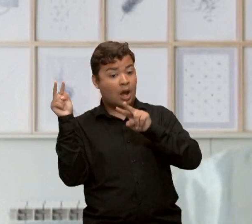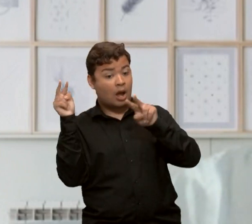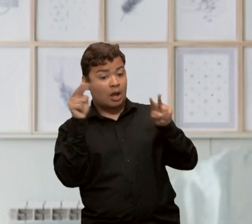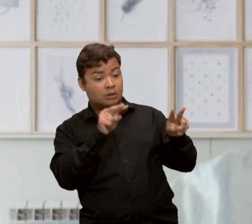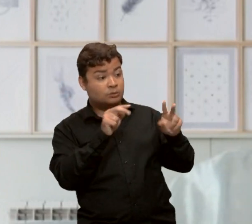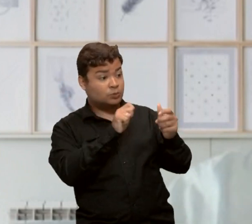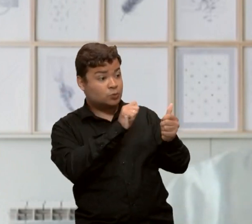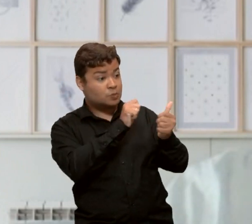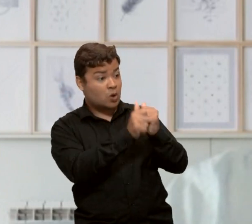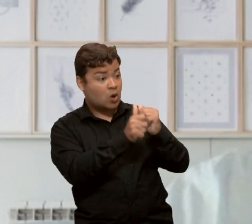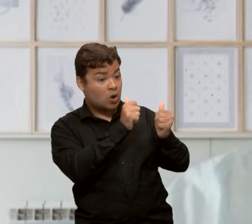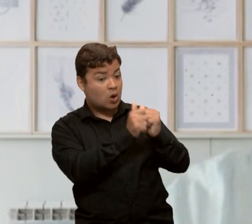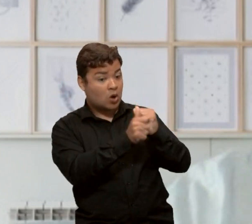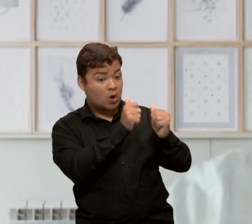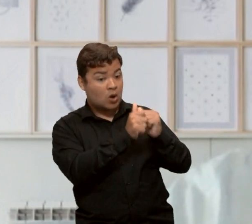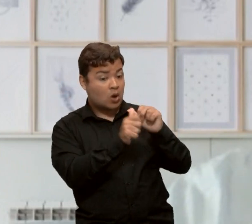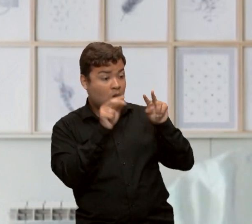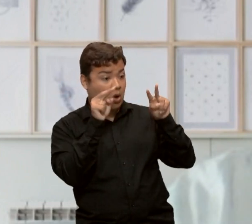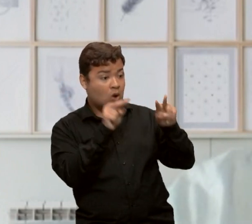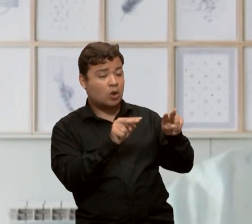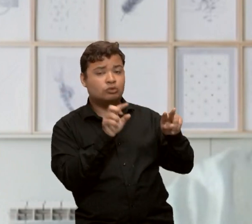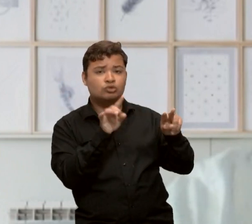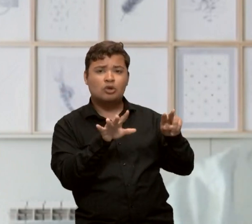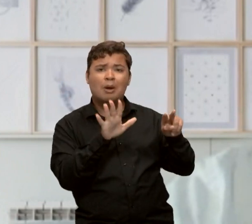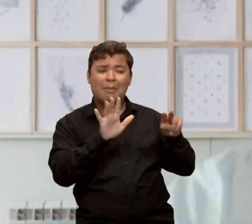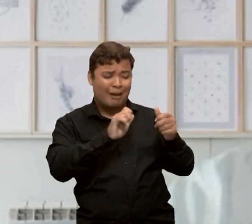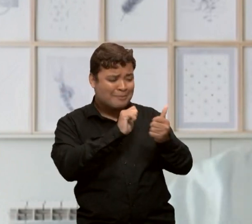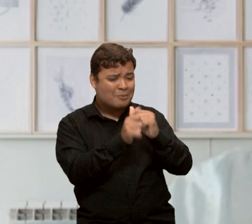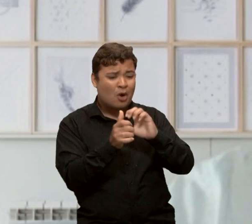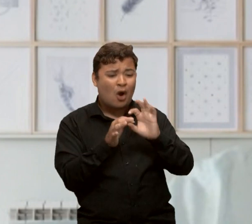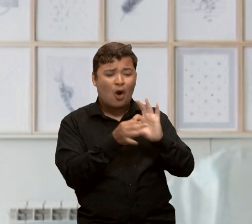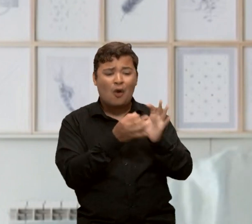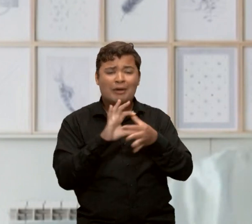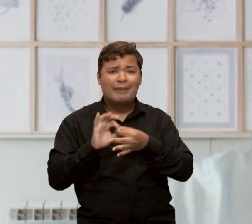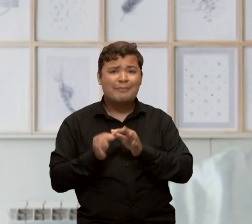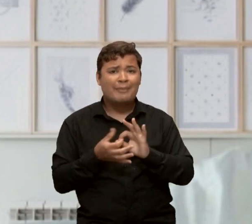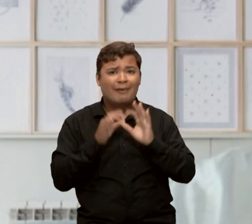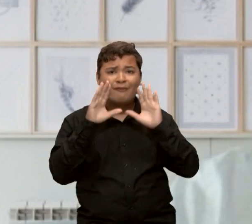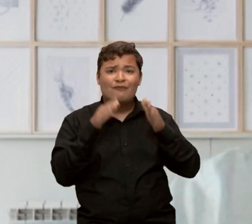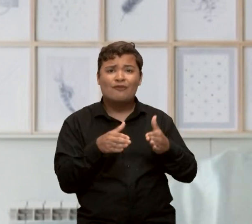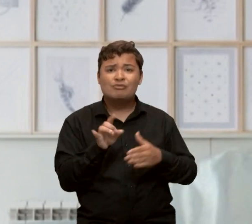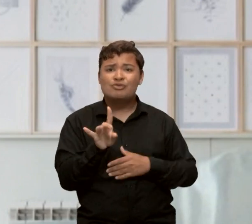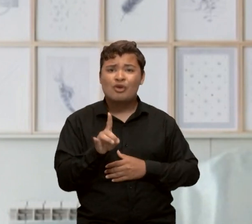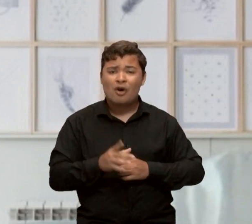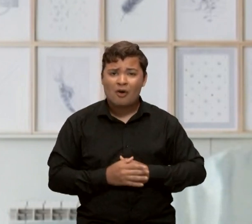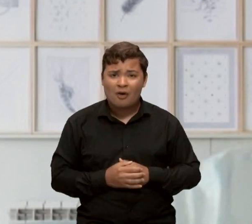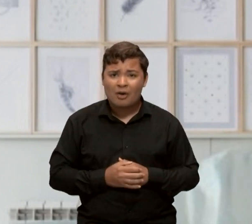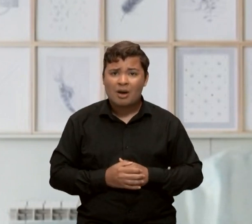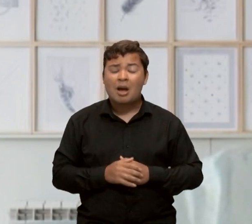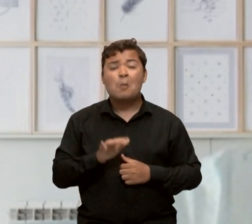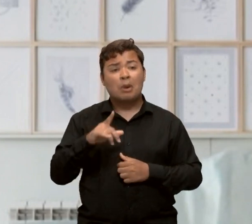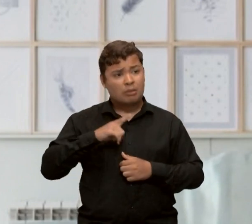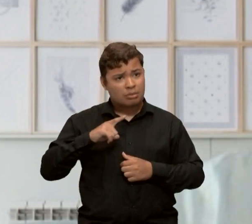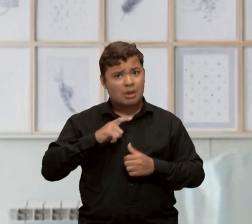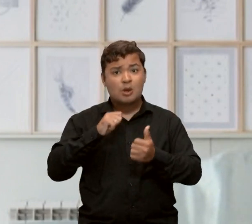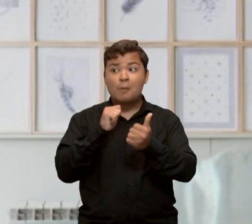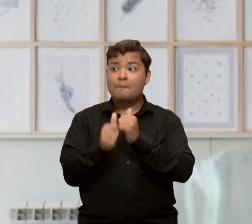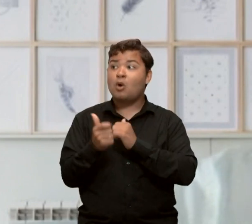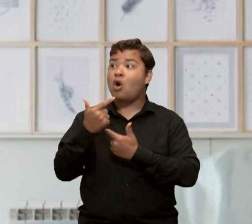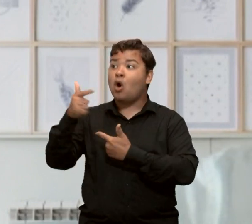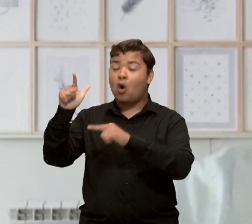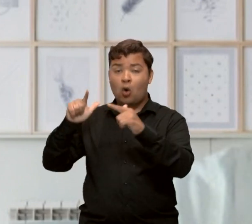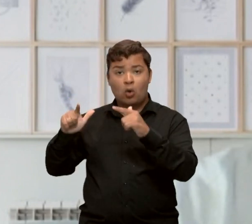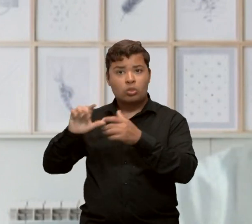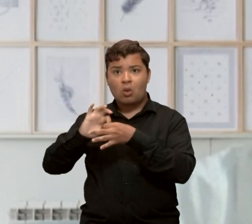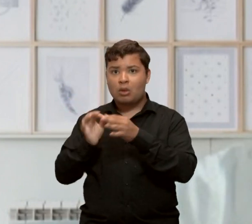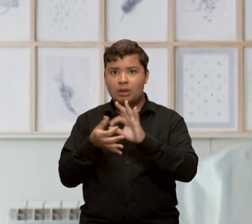esporte e, pior, para o esporte olímpico, porque nós temos ainda práticas que são não olímpicas e